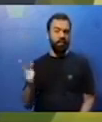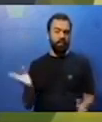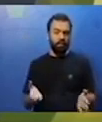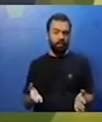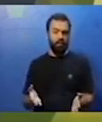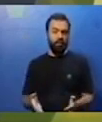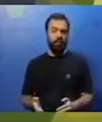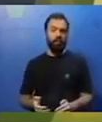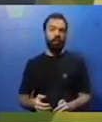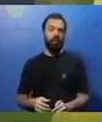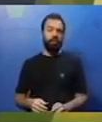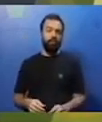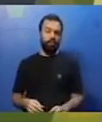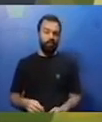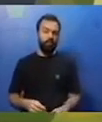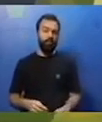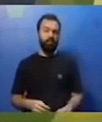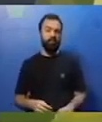Bom, vamos voltar nessa